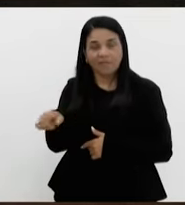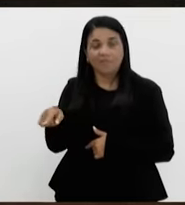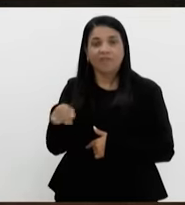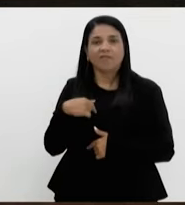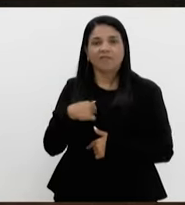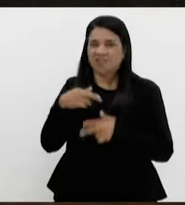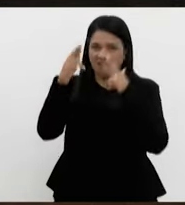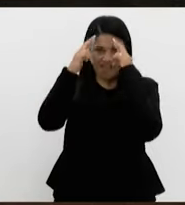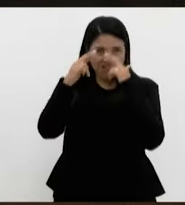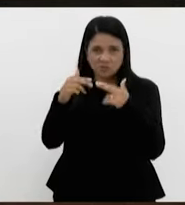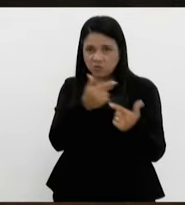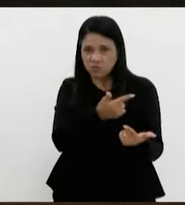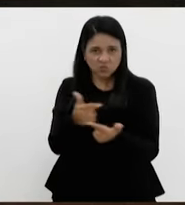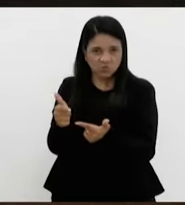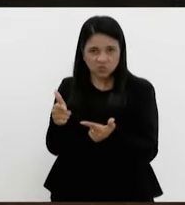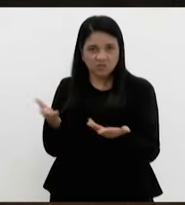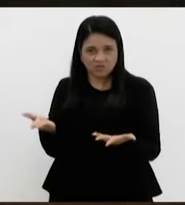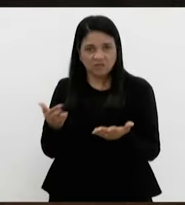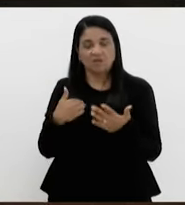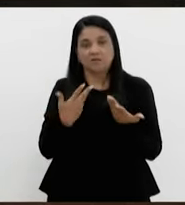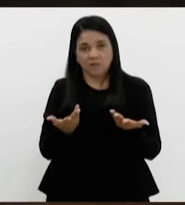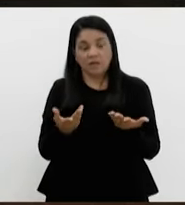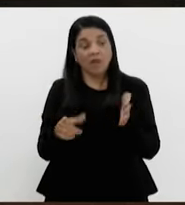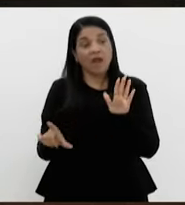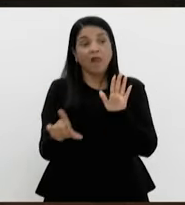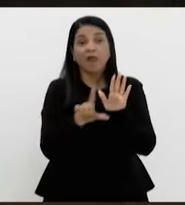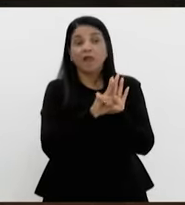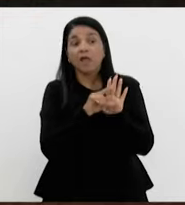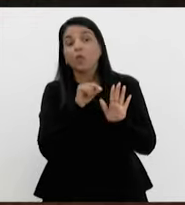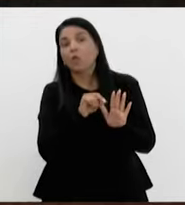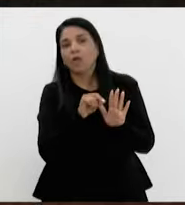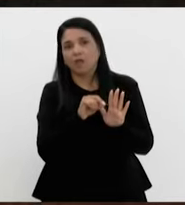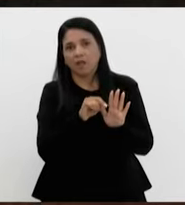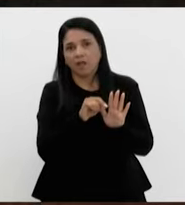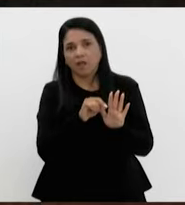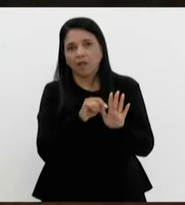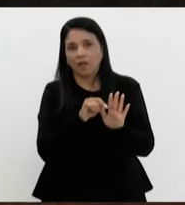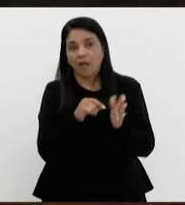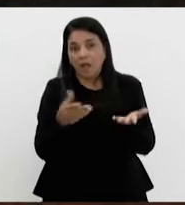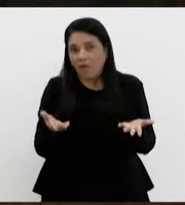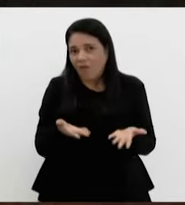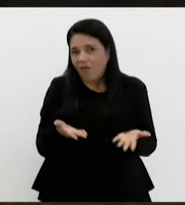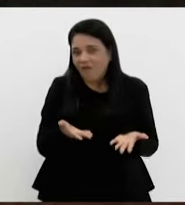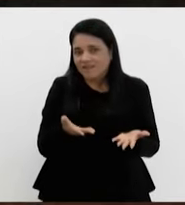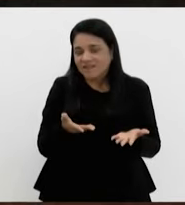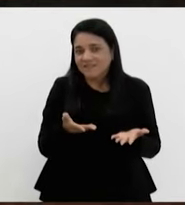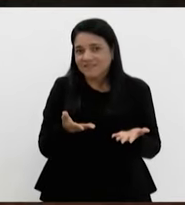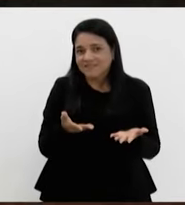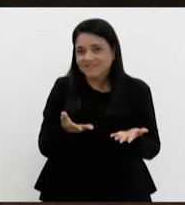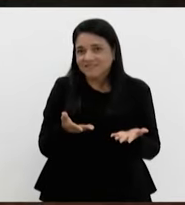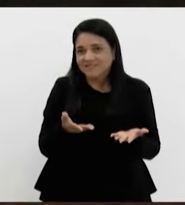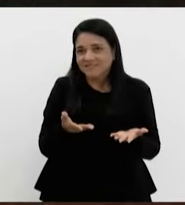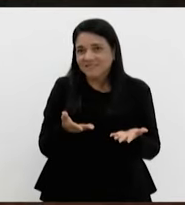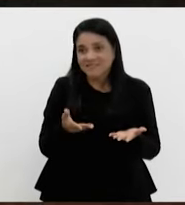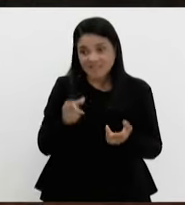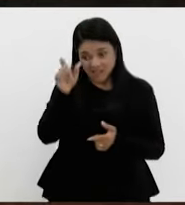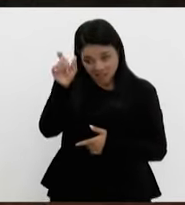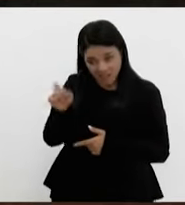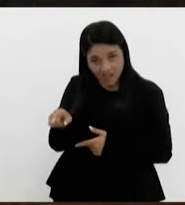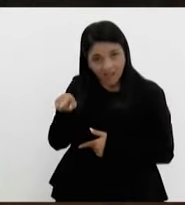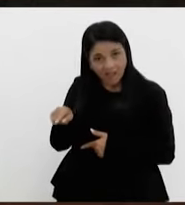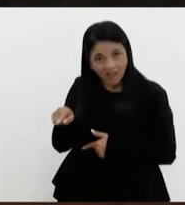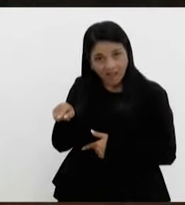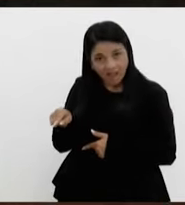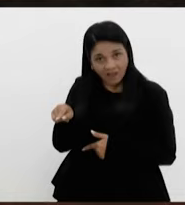de respeito ao que refere à lei. E simplesmente nós temos agora a possibilidade que esse paciente, que